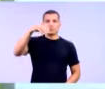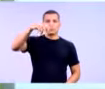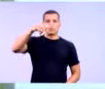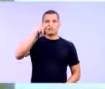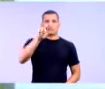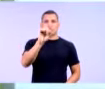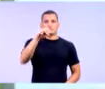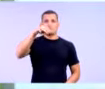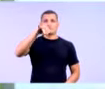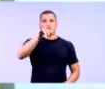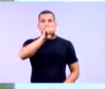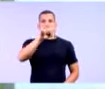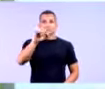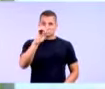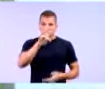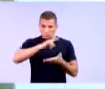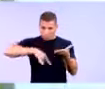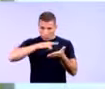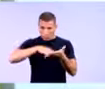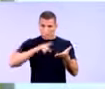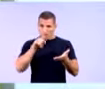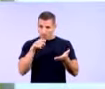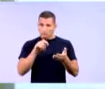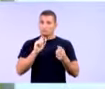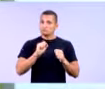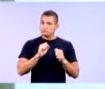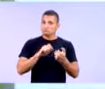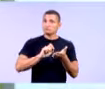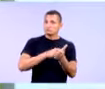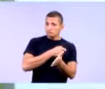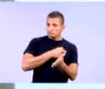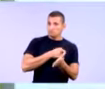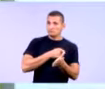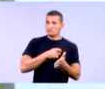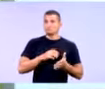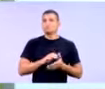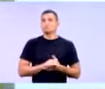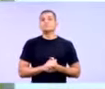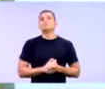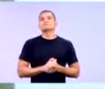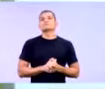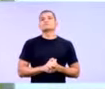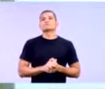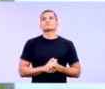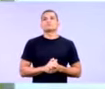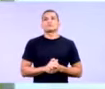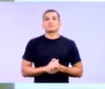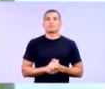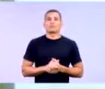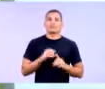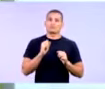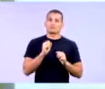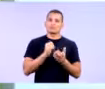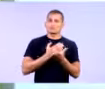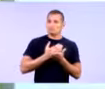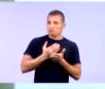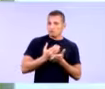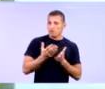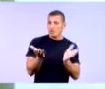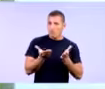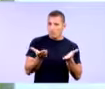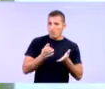termo assinado. Ele pode começar agora, ou se ele quiser, ele pode deixar para o terceiro período